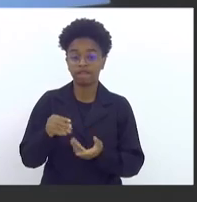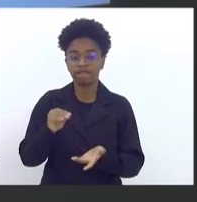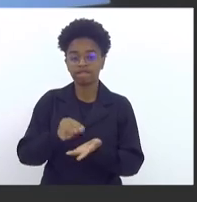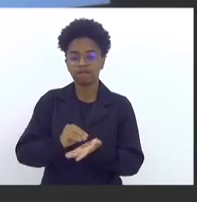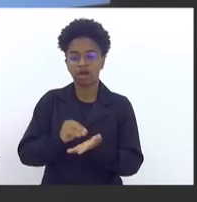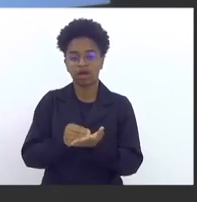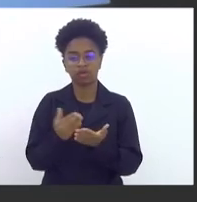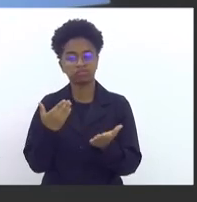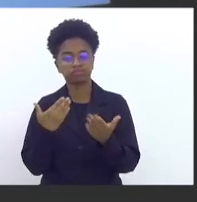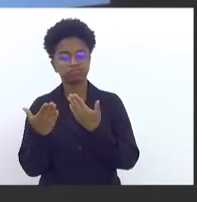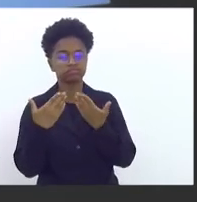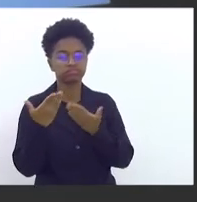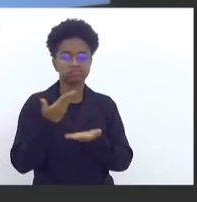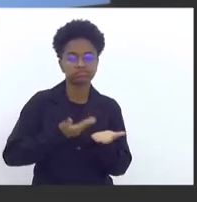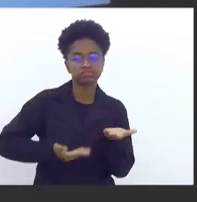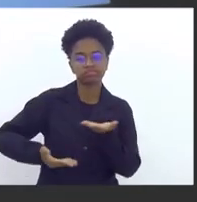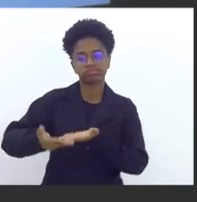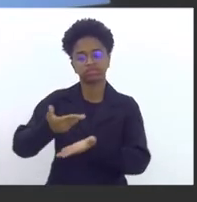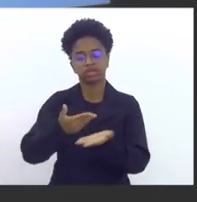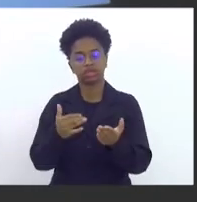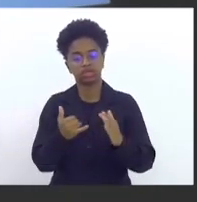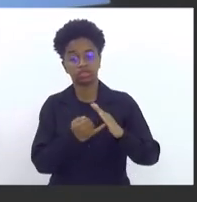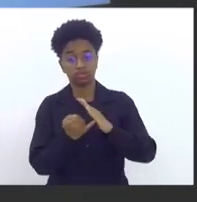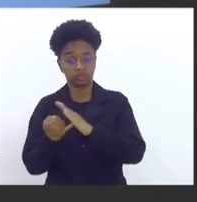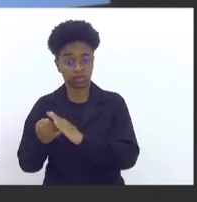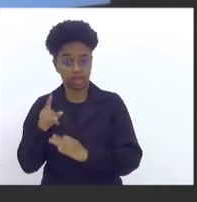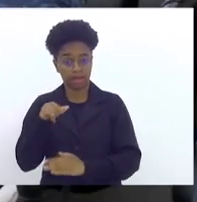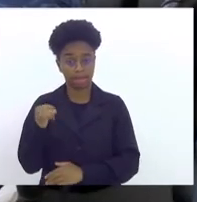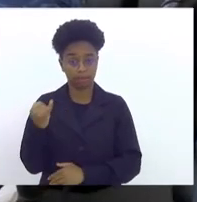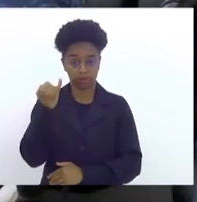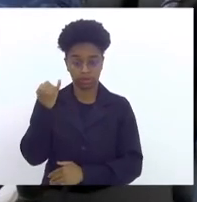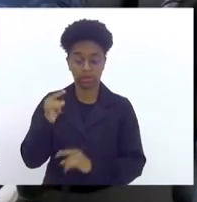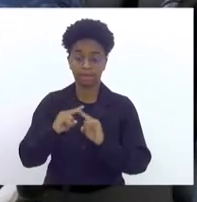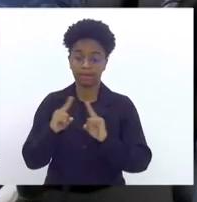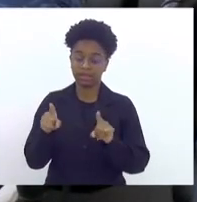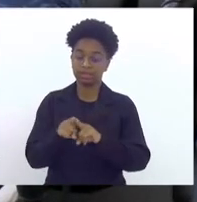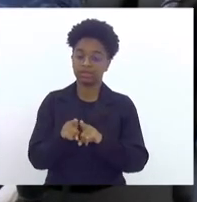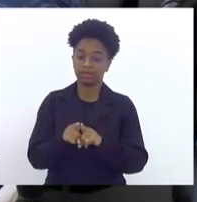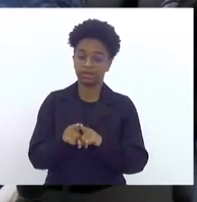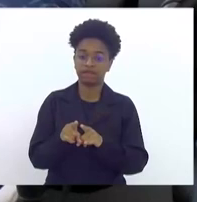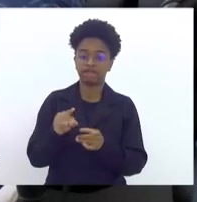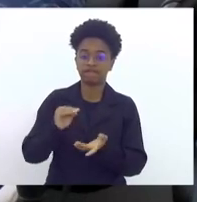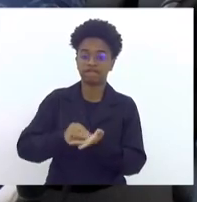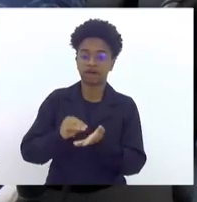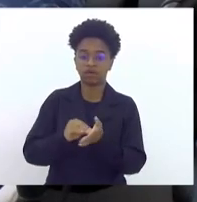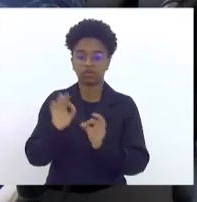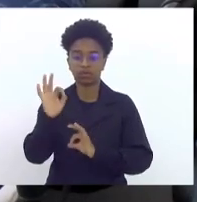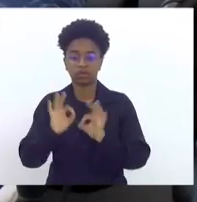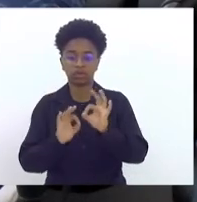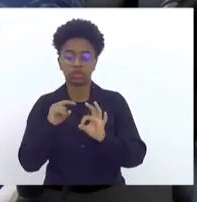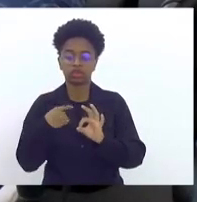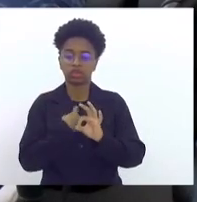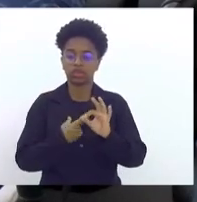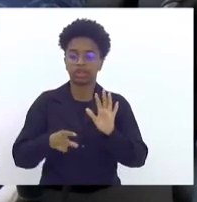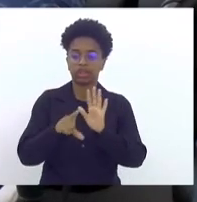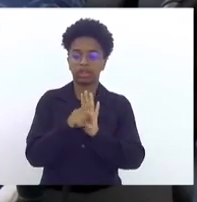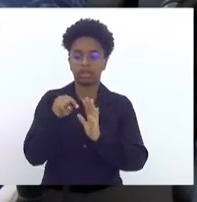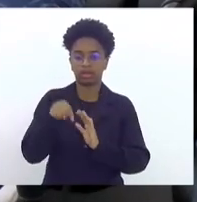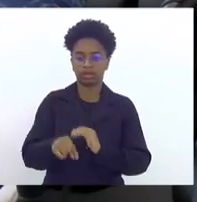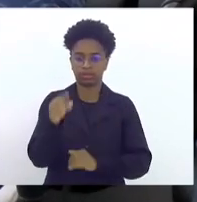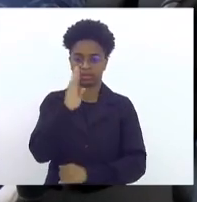diálogo entre as instituições que é tão importante existe também numa falta de sistematização da nossa legislação brasileira